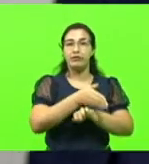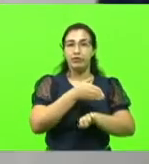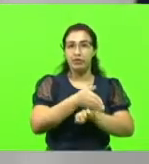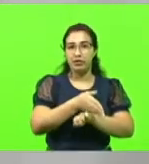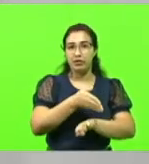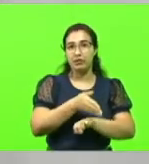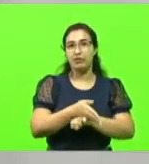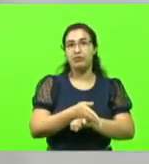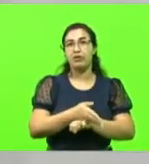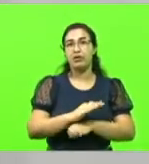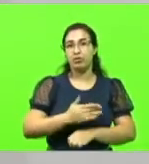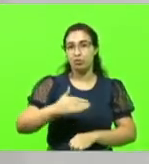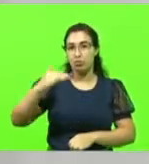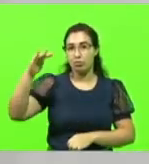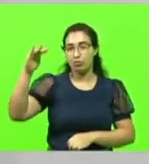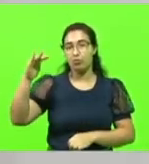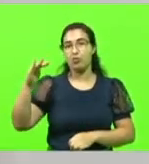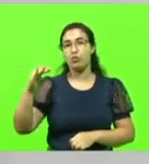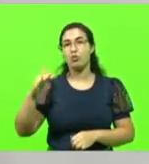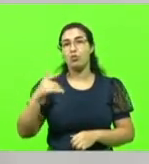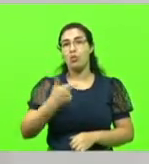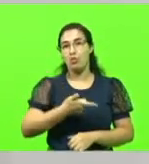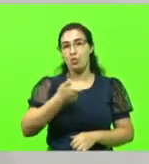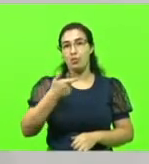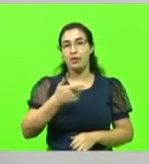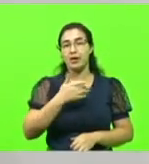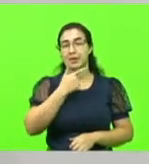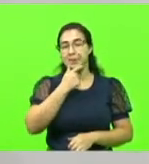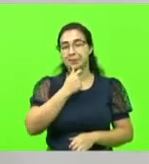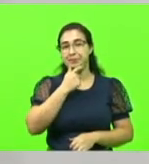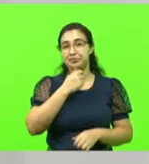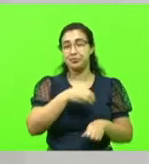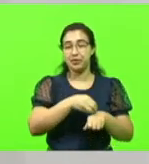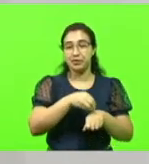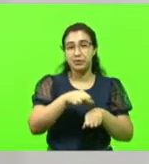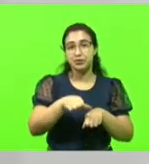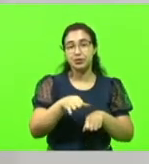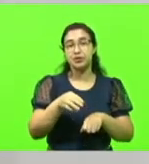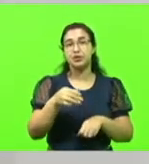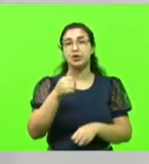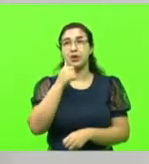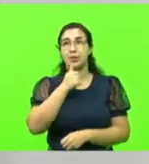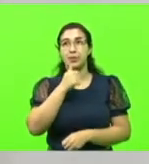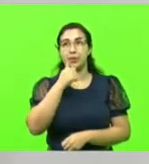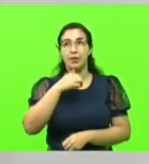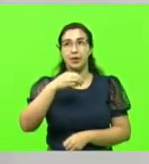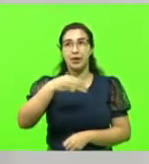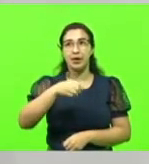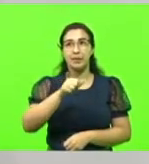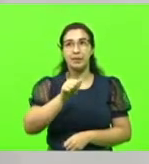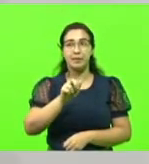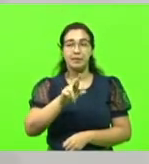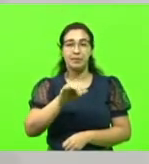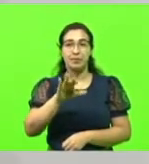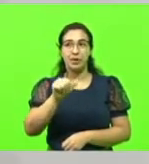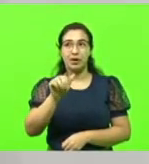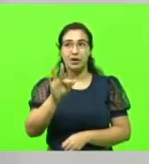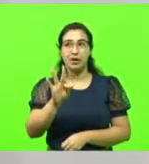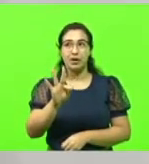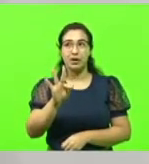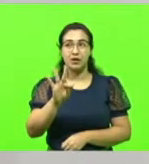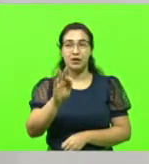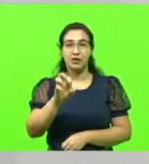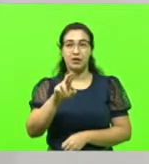Mocotó. Fica aqui a sugestão, que eu tenho certeza que a dona Maria Fernanda estava apenas